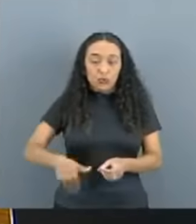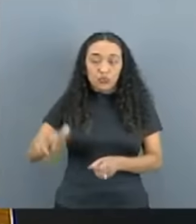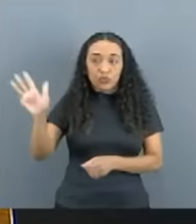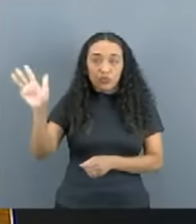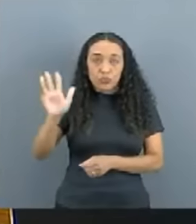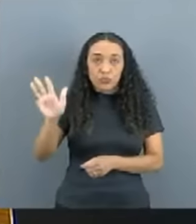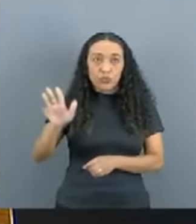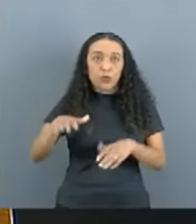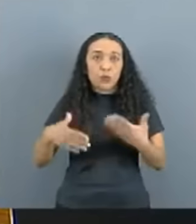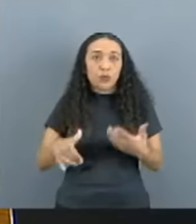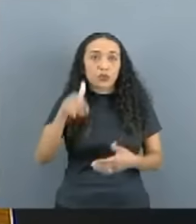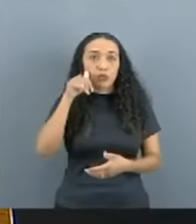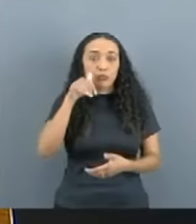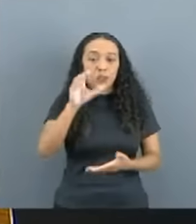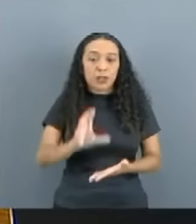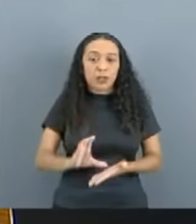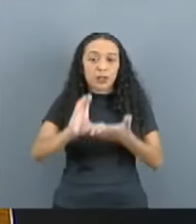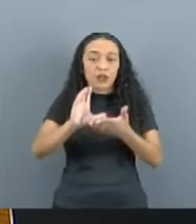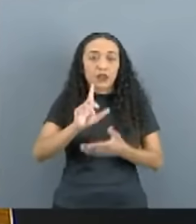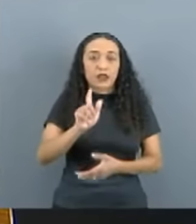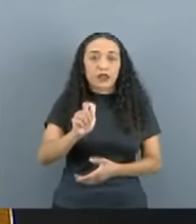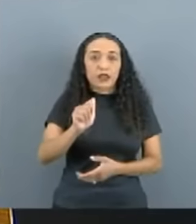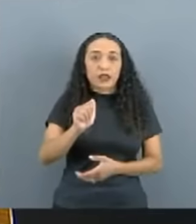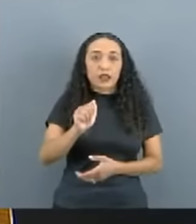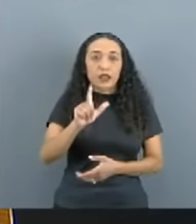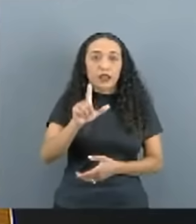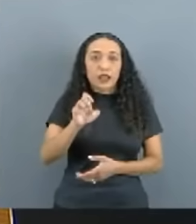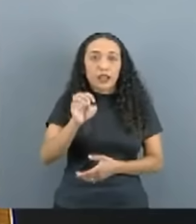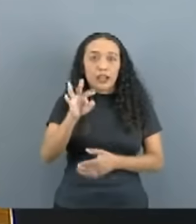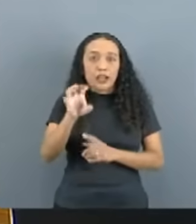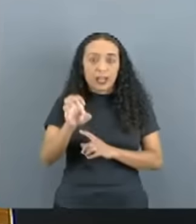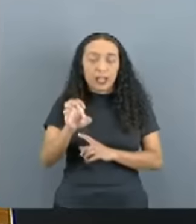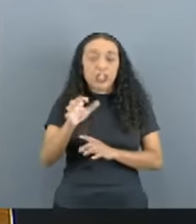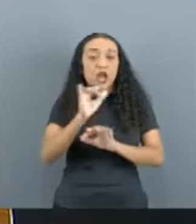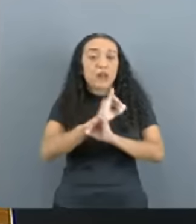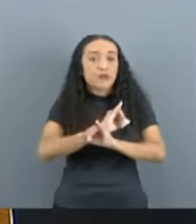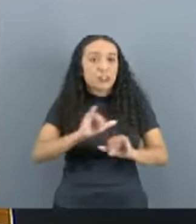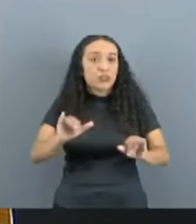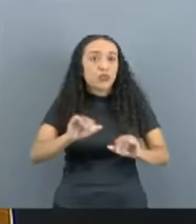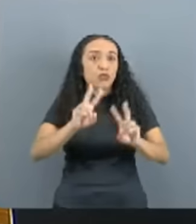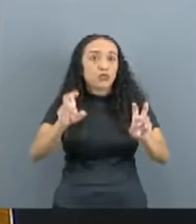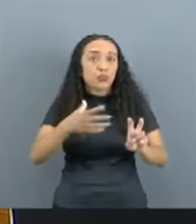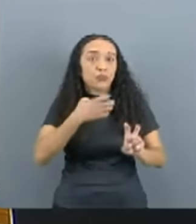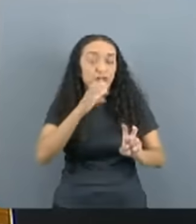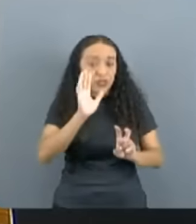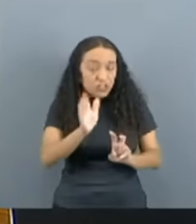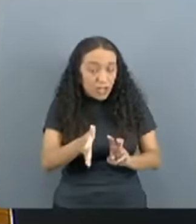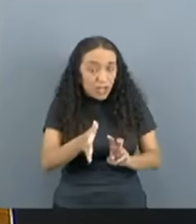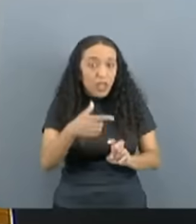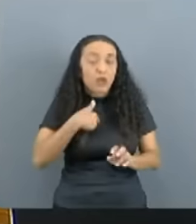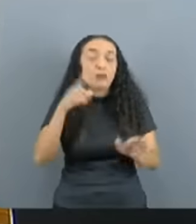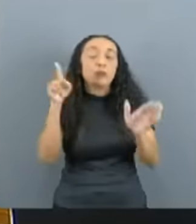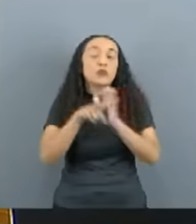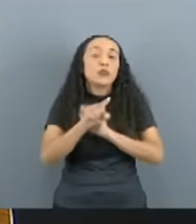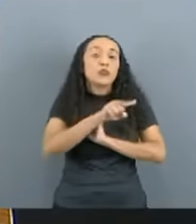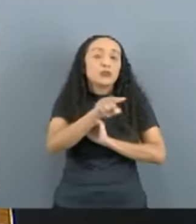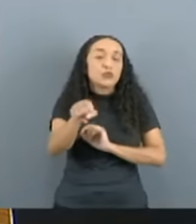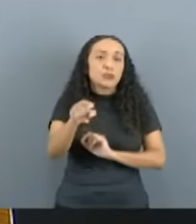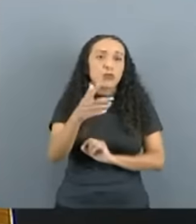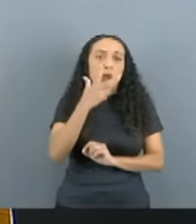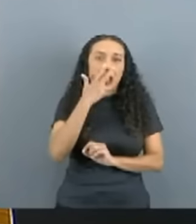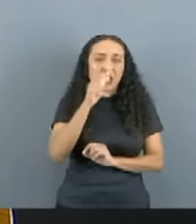a conselheira Galete alertou formalmente sobre as frases, eu pergunto ao senhor, o senhor